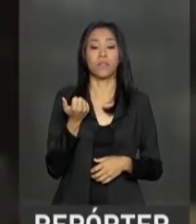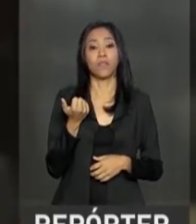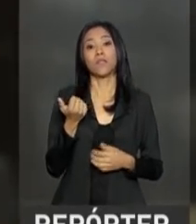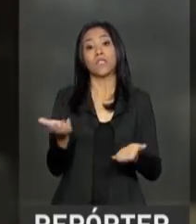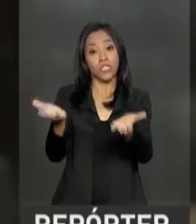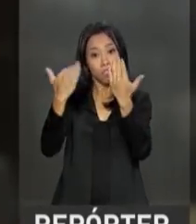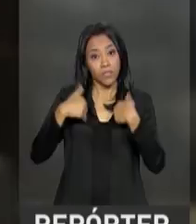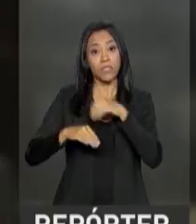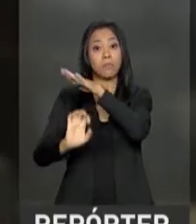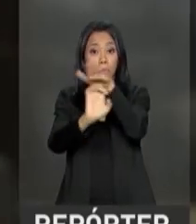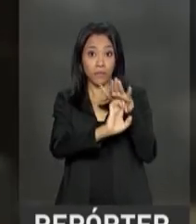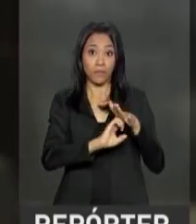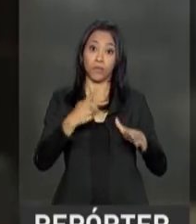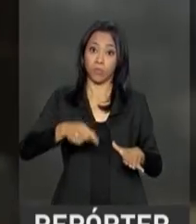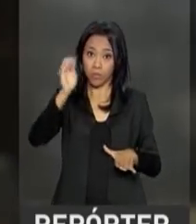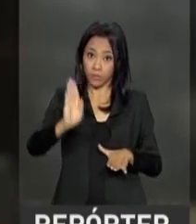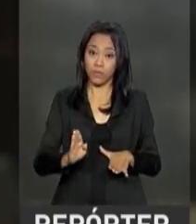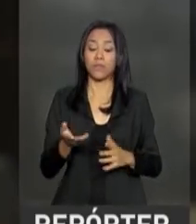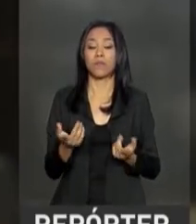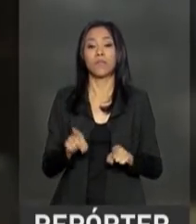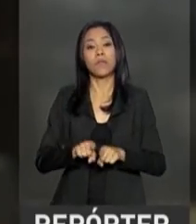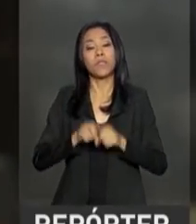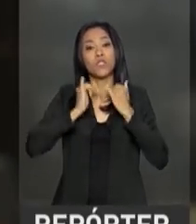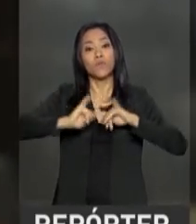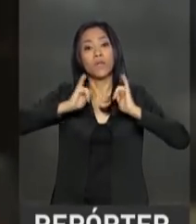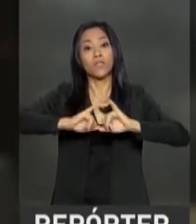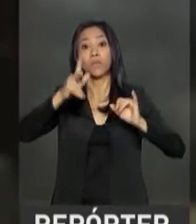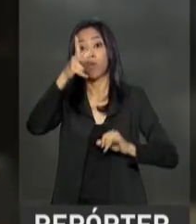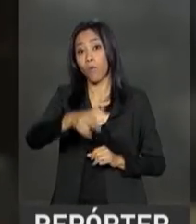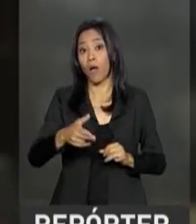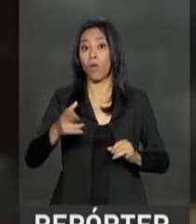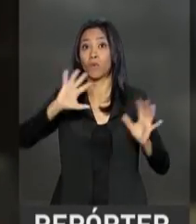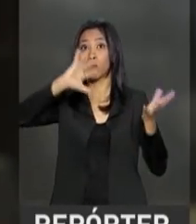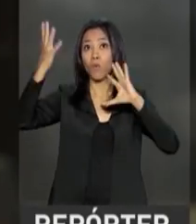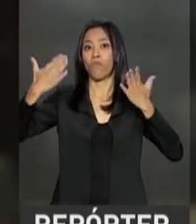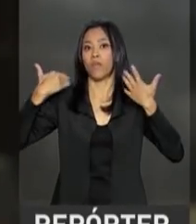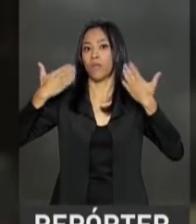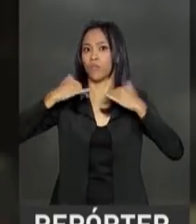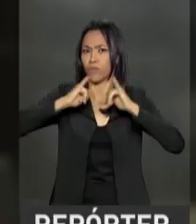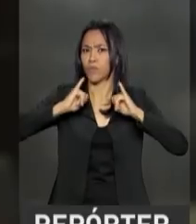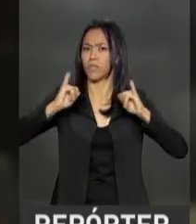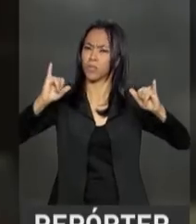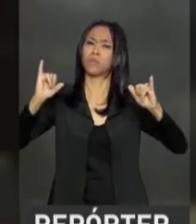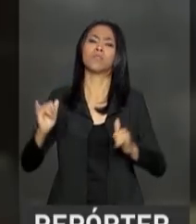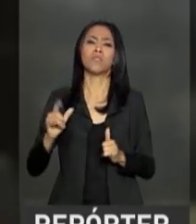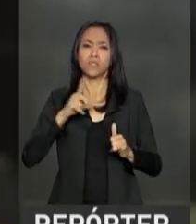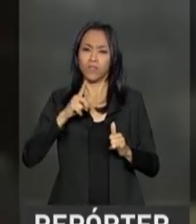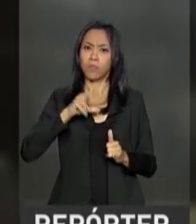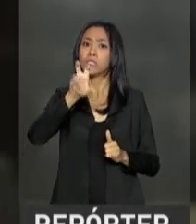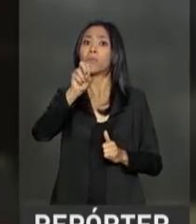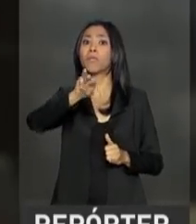agência de viagem e fazer promoções em campanha como nós fizemos no verão atingindo 50 milhões de pessoas e por campanhas